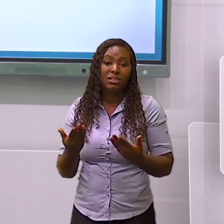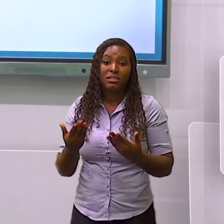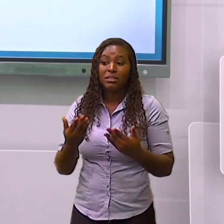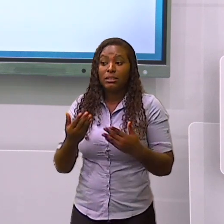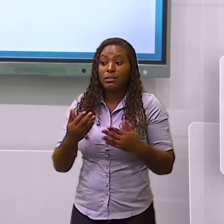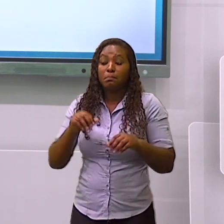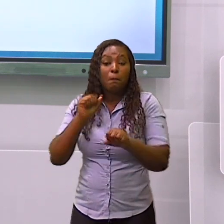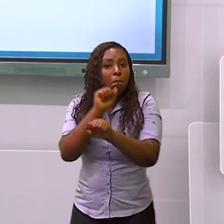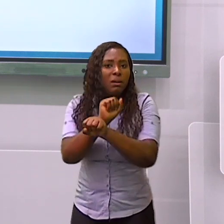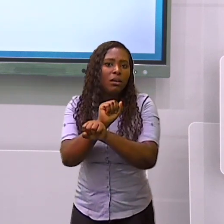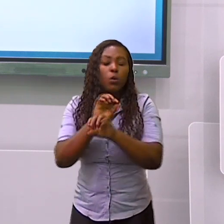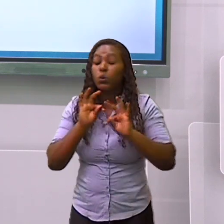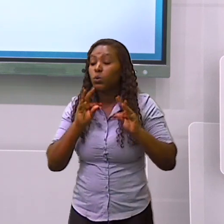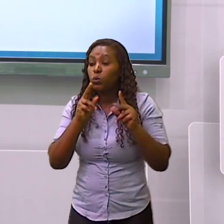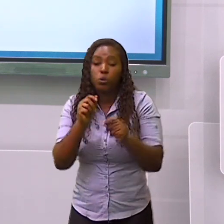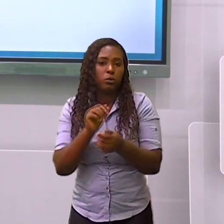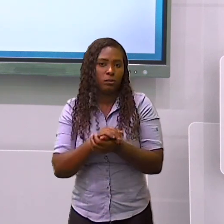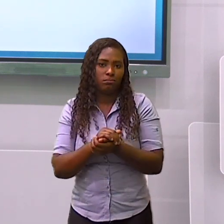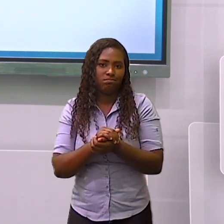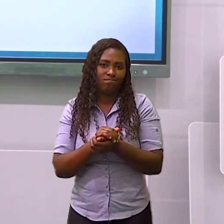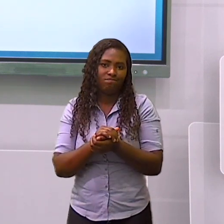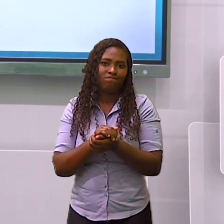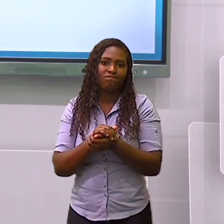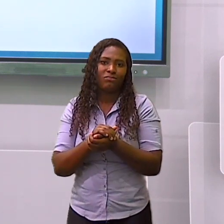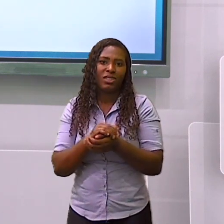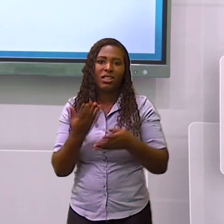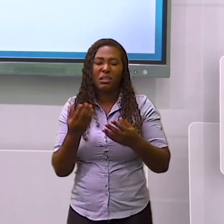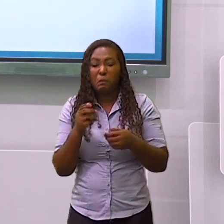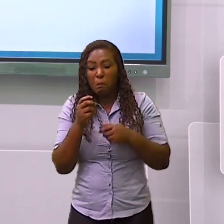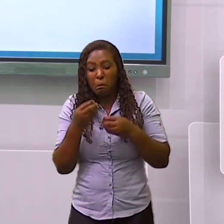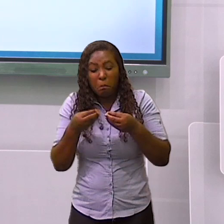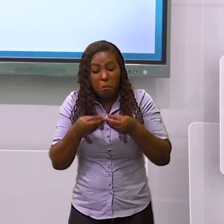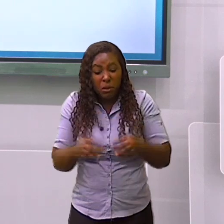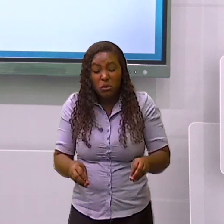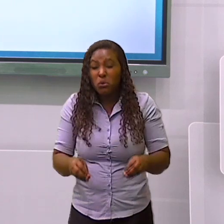vida paralisada e o seu lucro perdido.